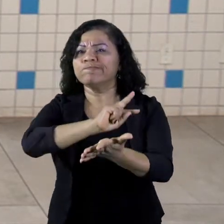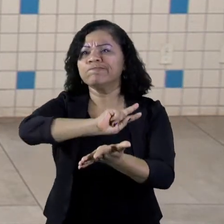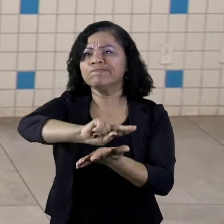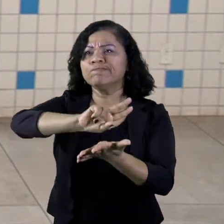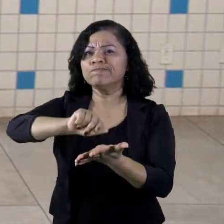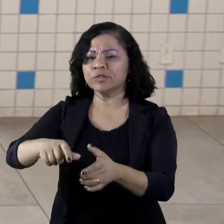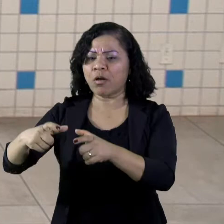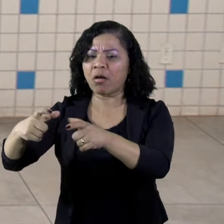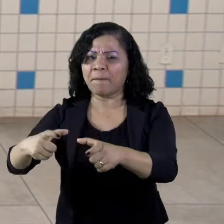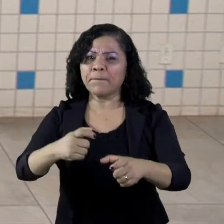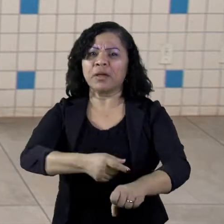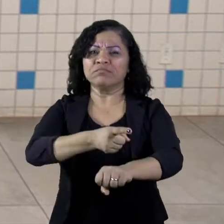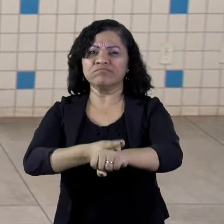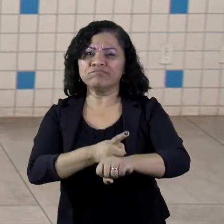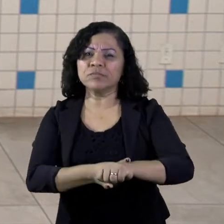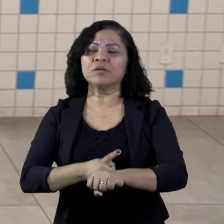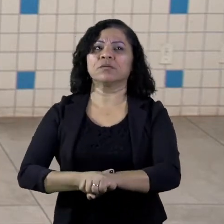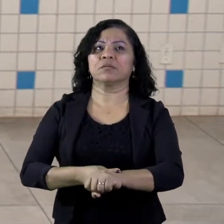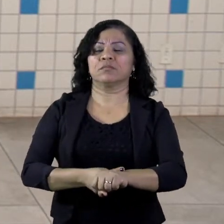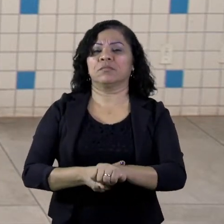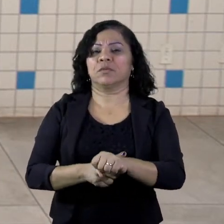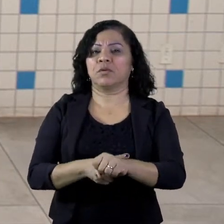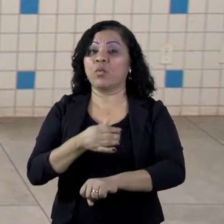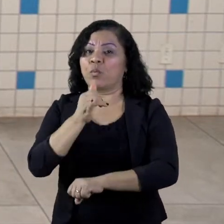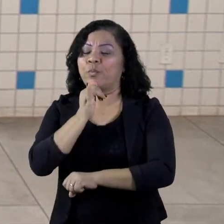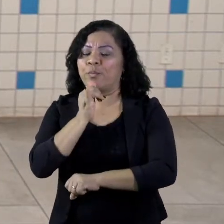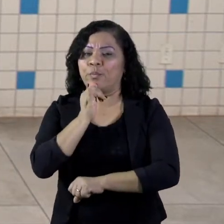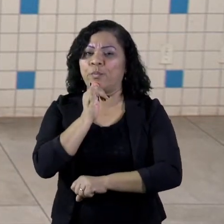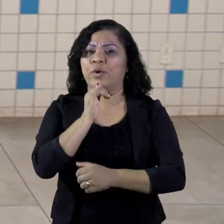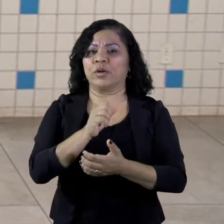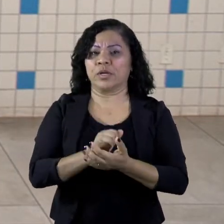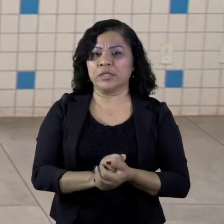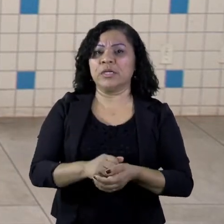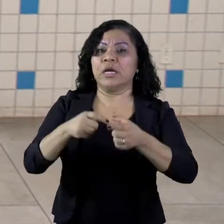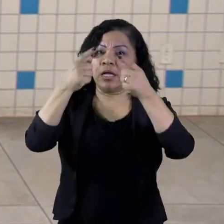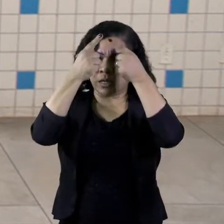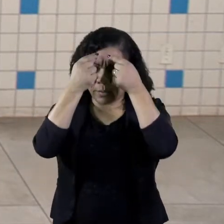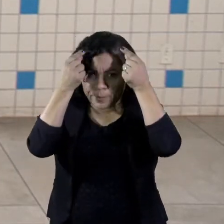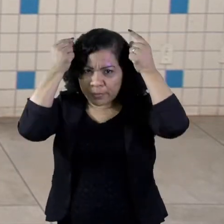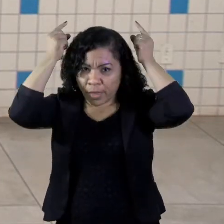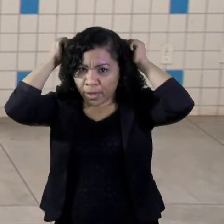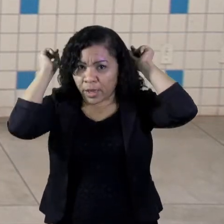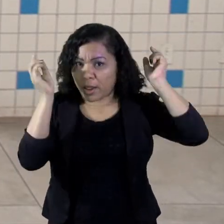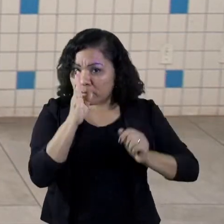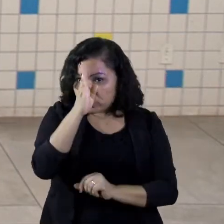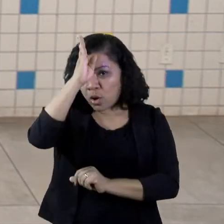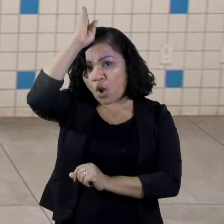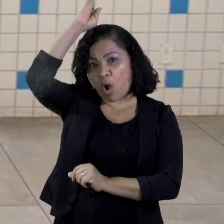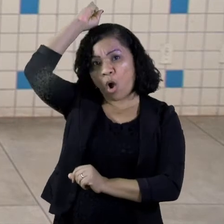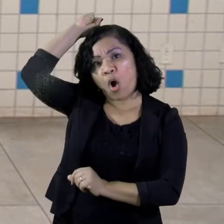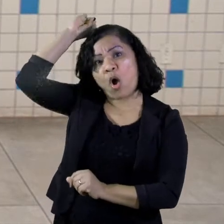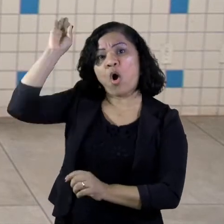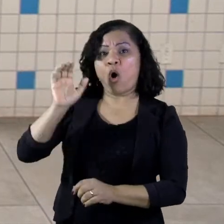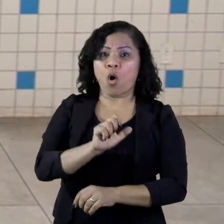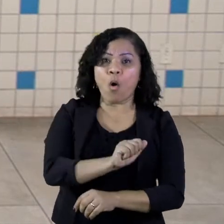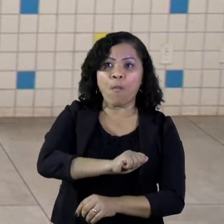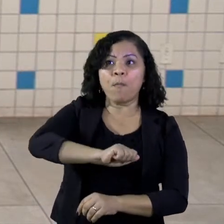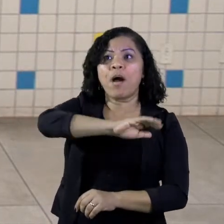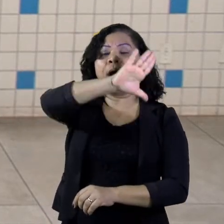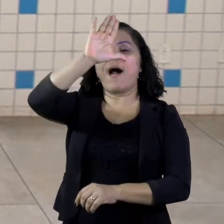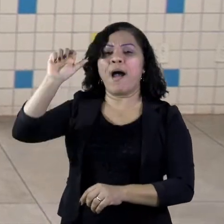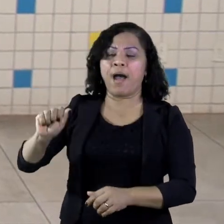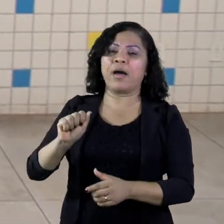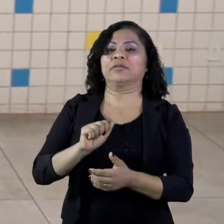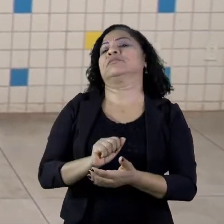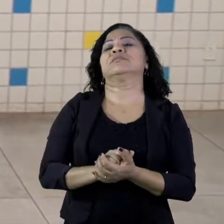e tempos, como por exemplo na Grécia, Roma, Ásia e África,